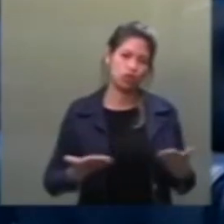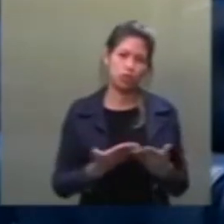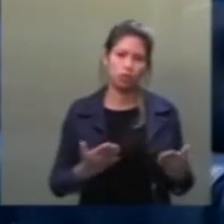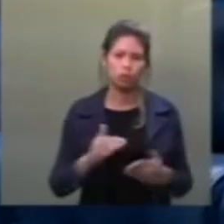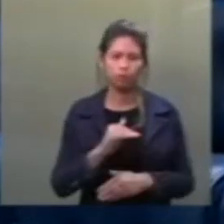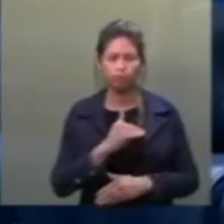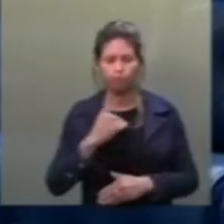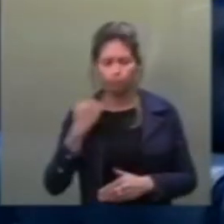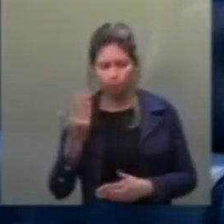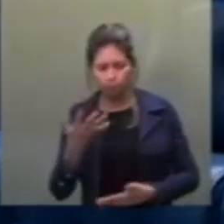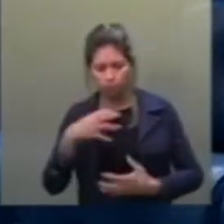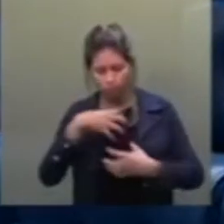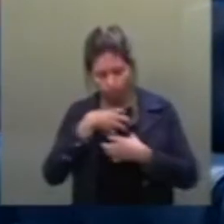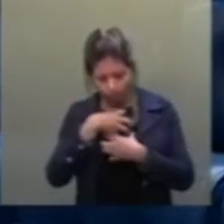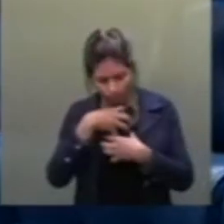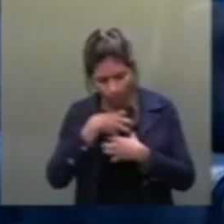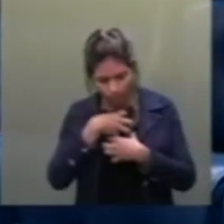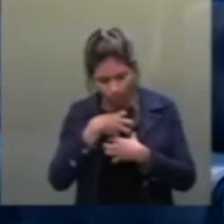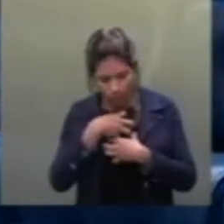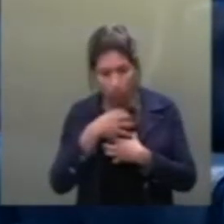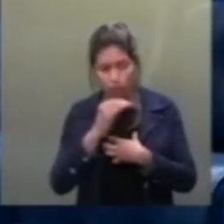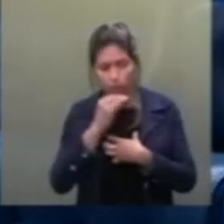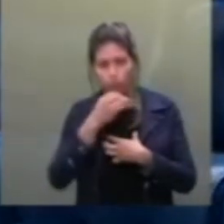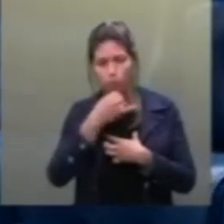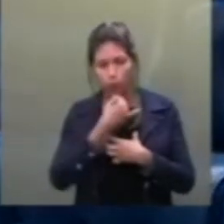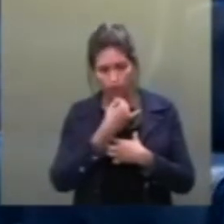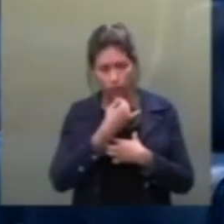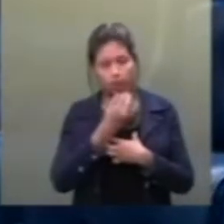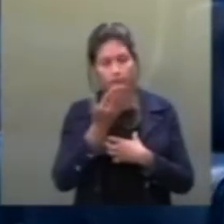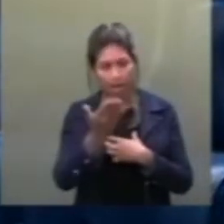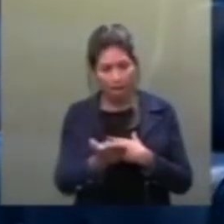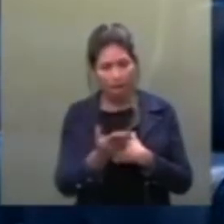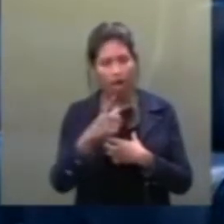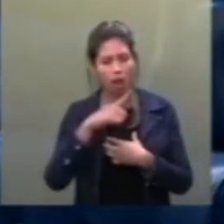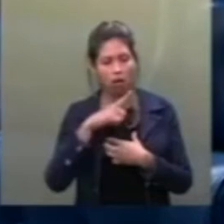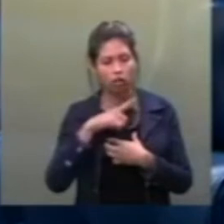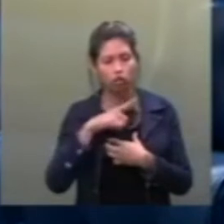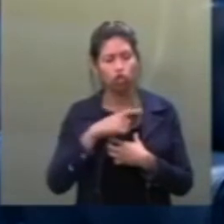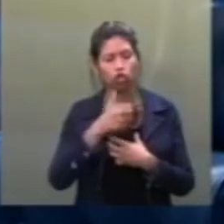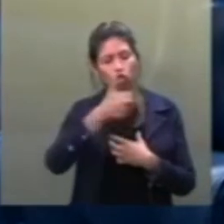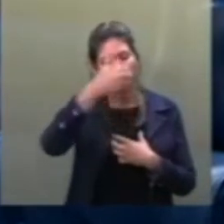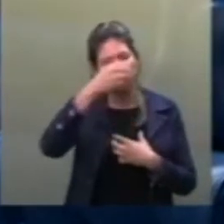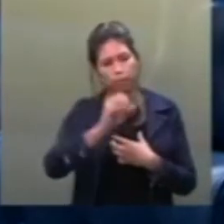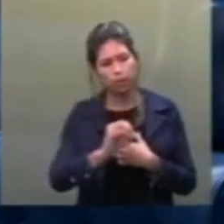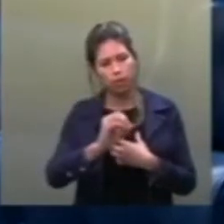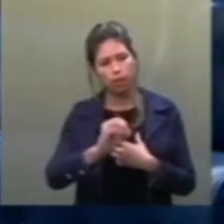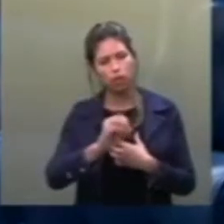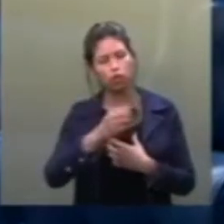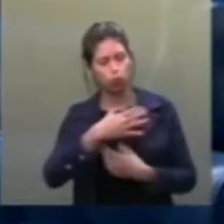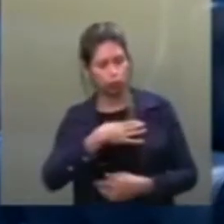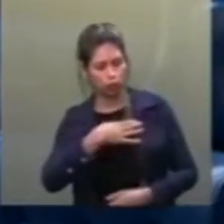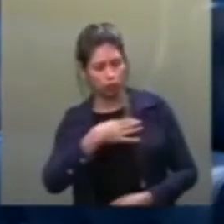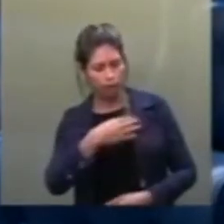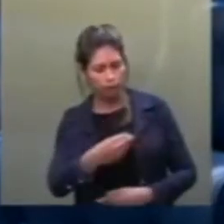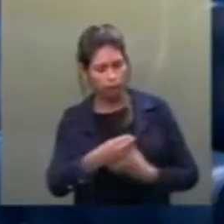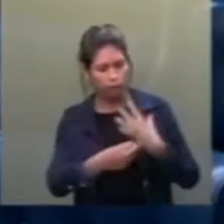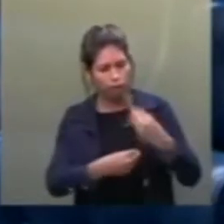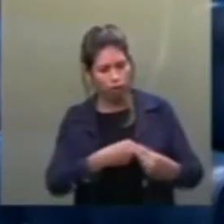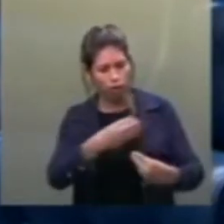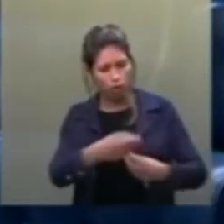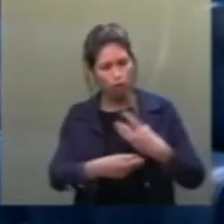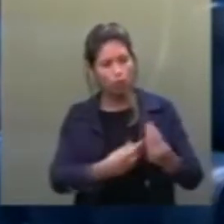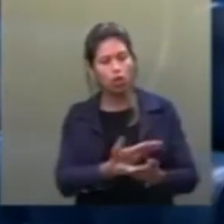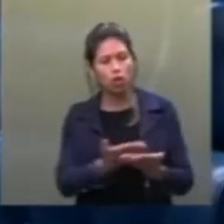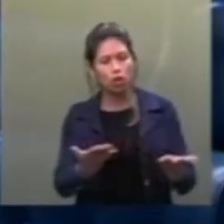sentimentos nos cumprimentos a todos os Tigres são dez filhos são seis homens e quatro